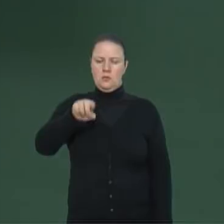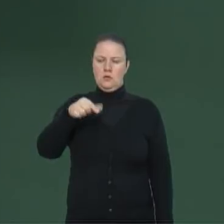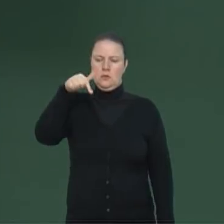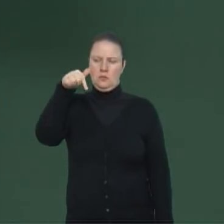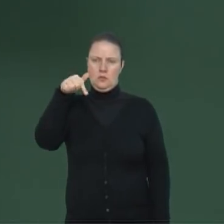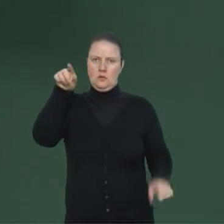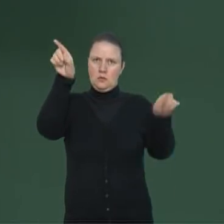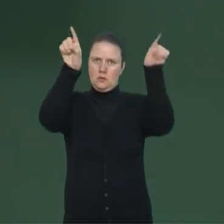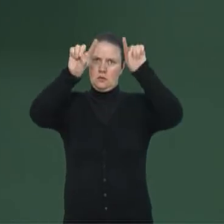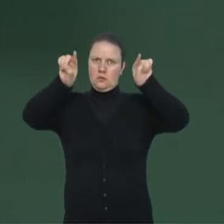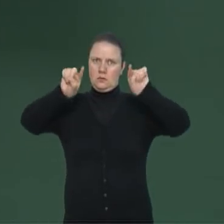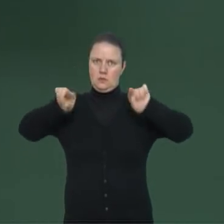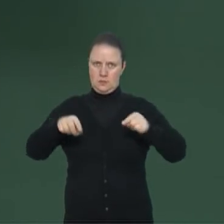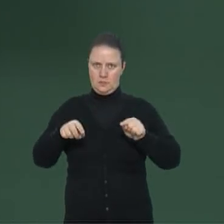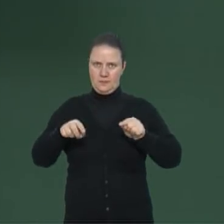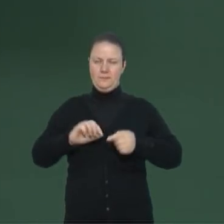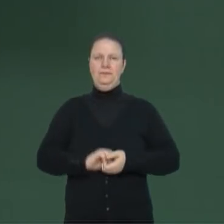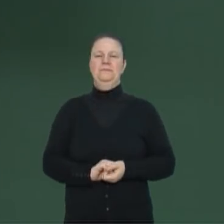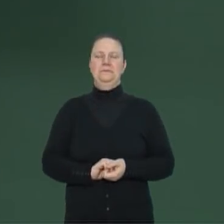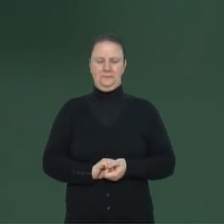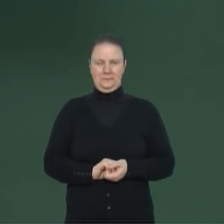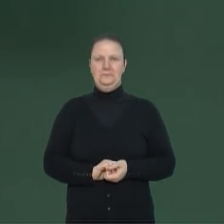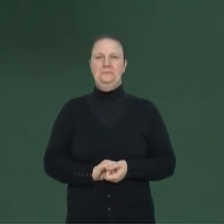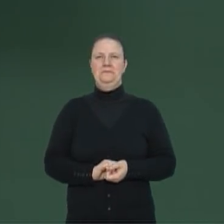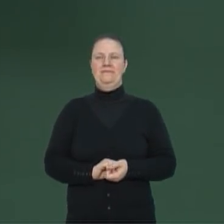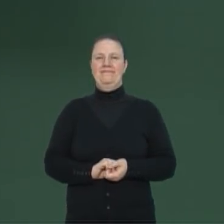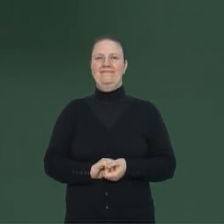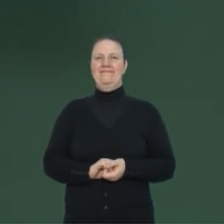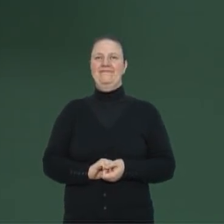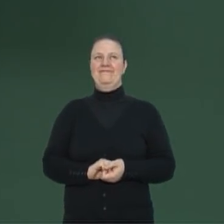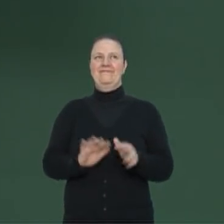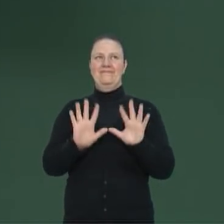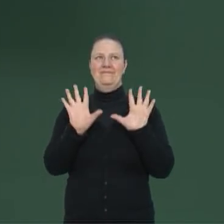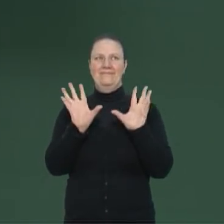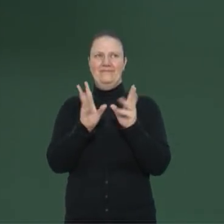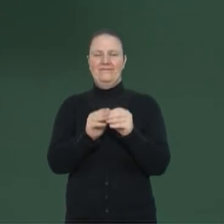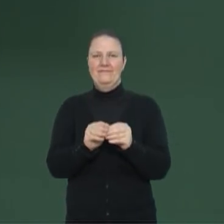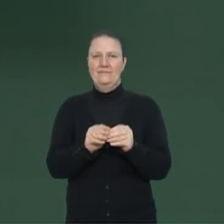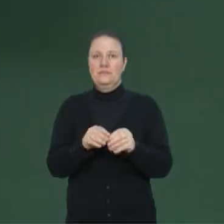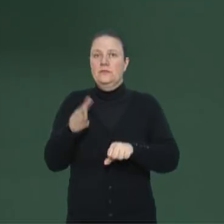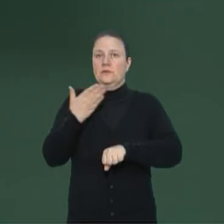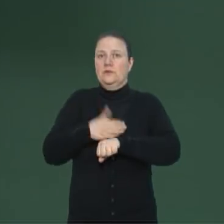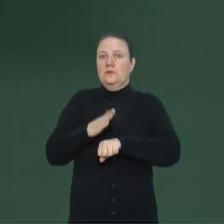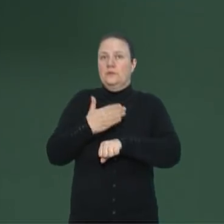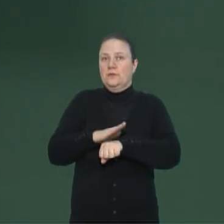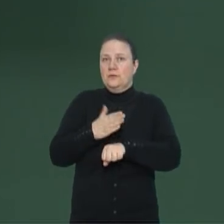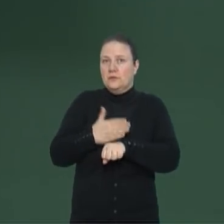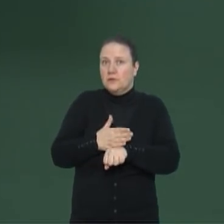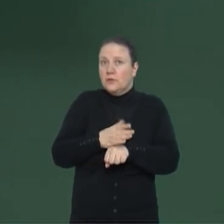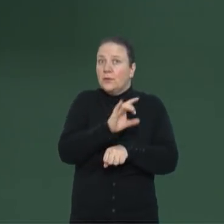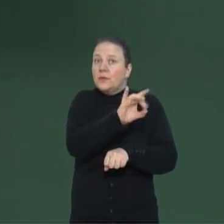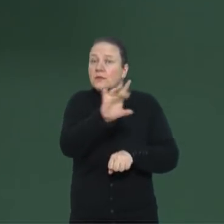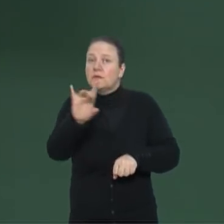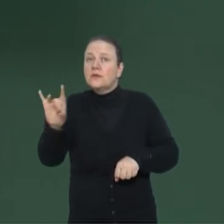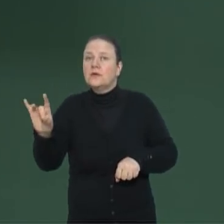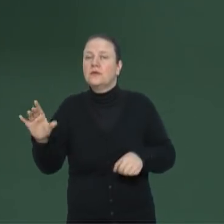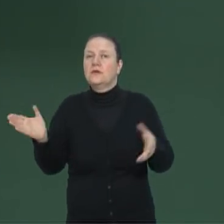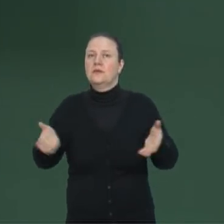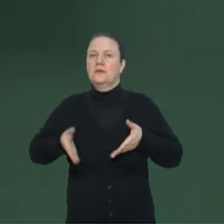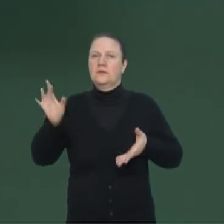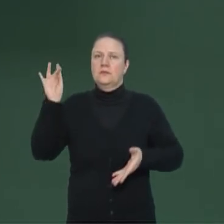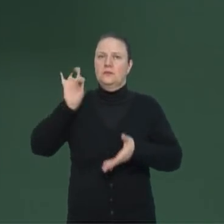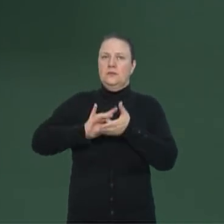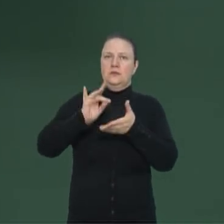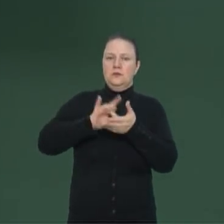Ali entre chaves, separado por vírgula. Beleza? Simples? Então, eu vou deixar esse para vocês, né? Determine